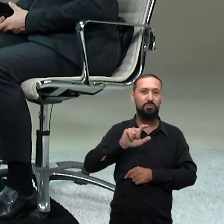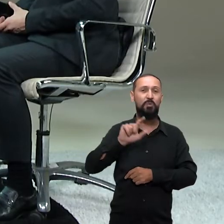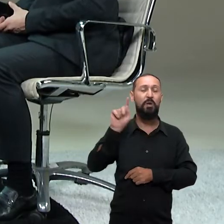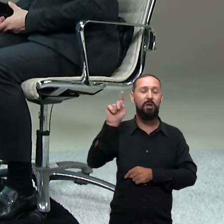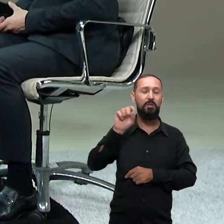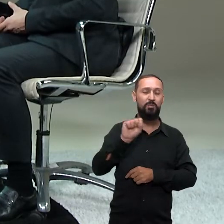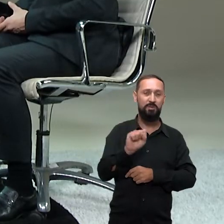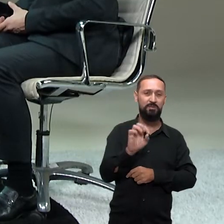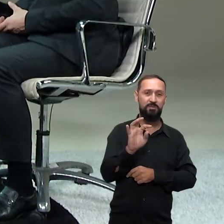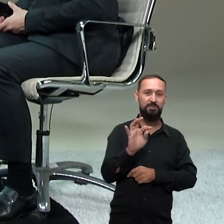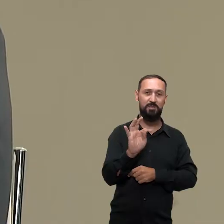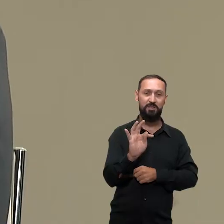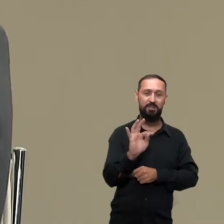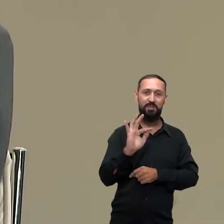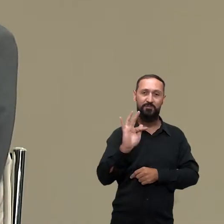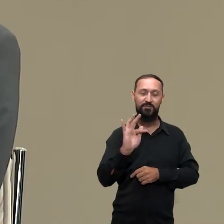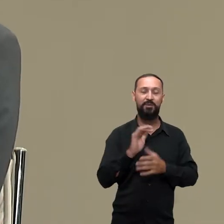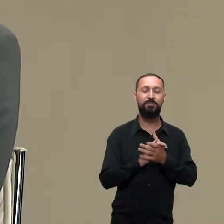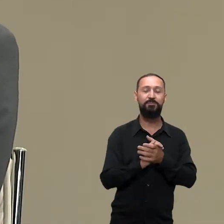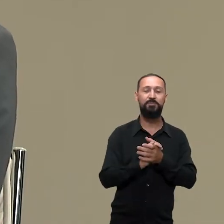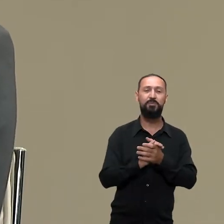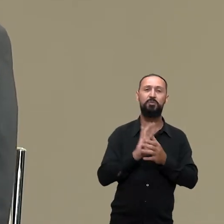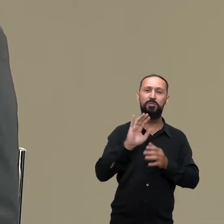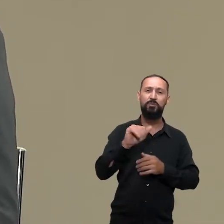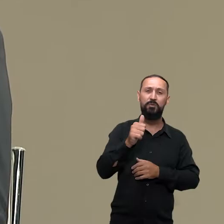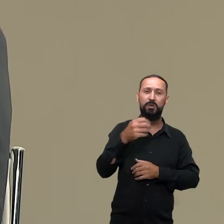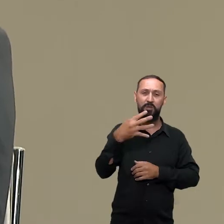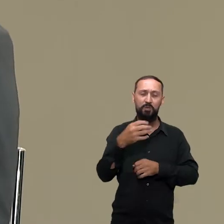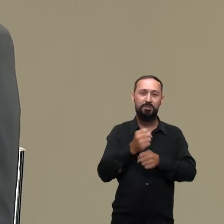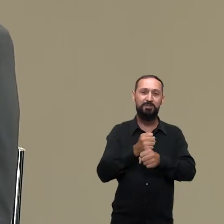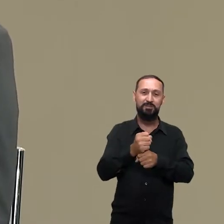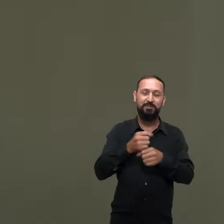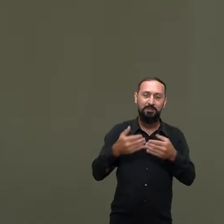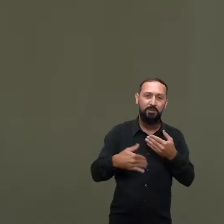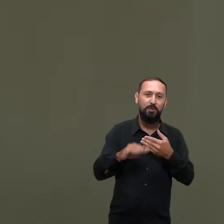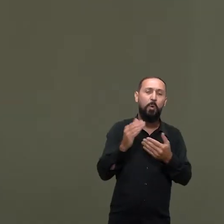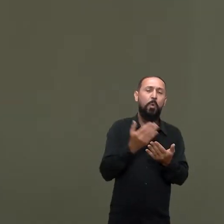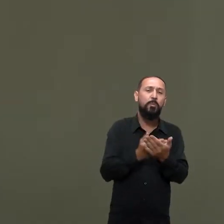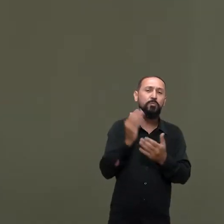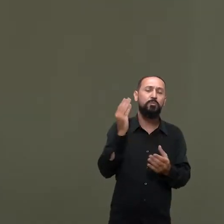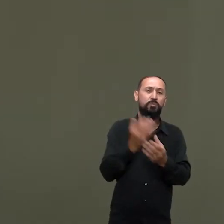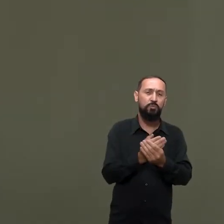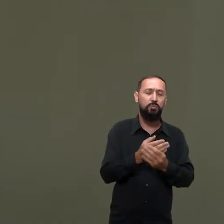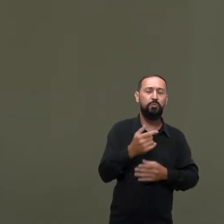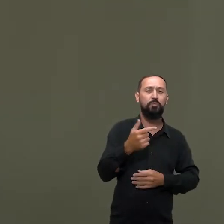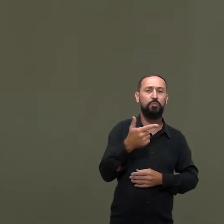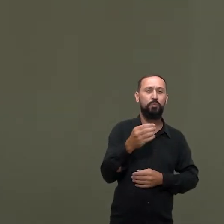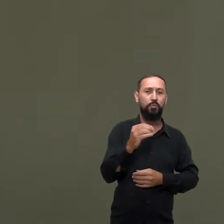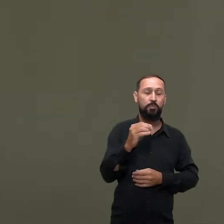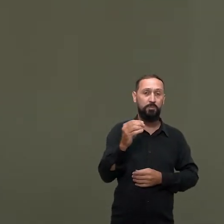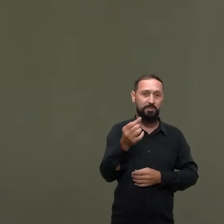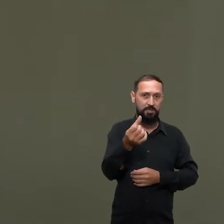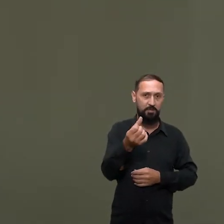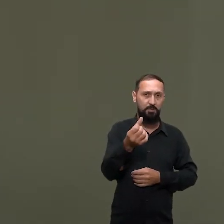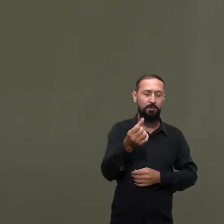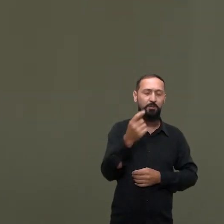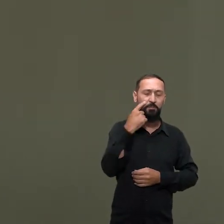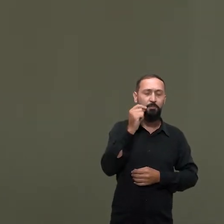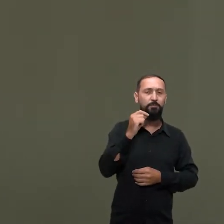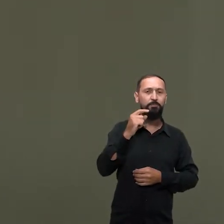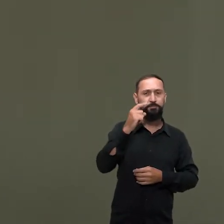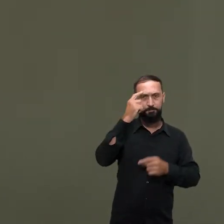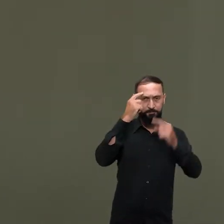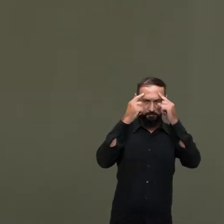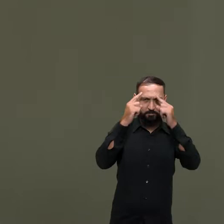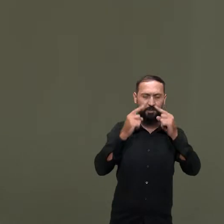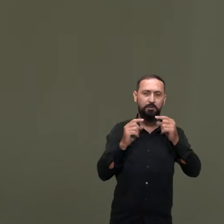Mato Grosso do Sul no Supremo Tribunal Federal. E quando a gente fala de história, foram 14 anos. Essas ações começaram em 2006, uma